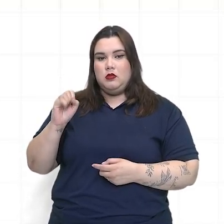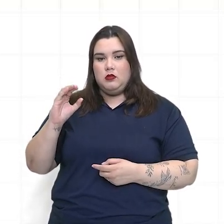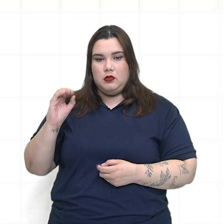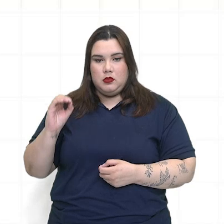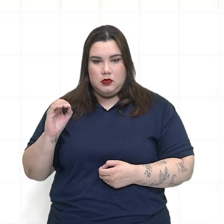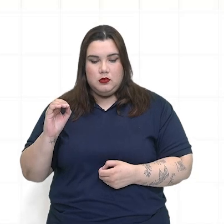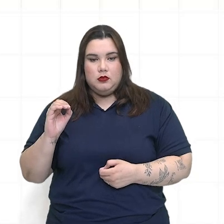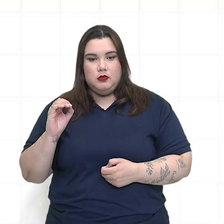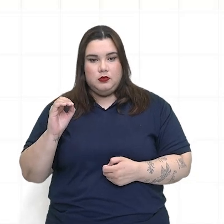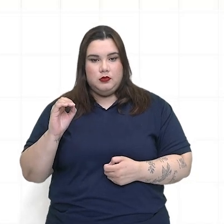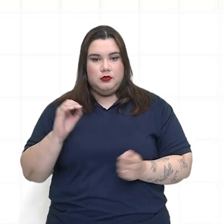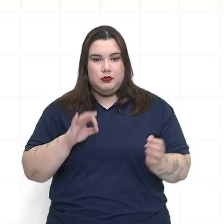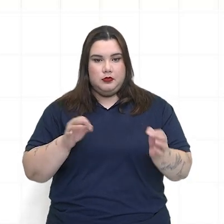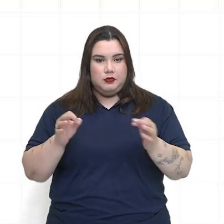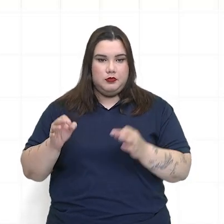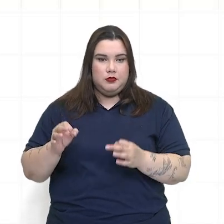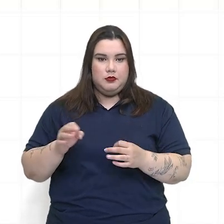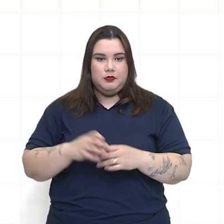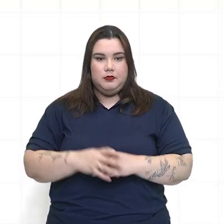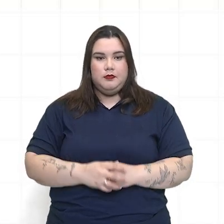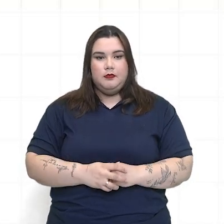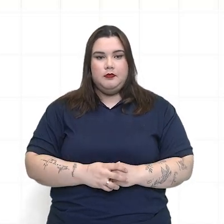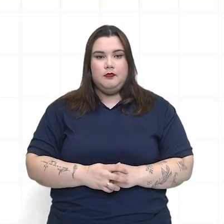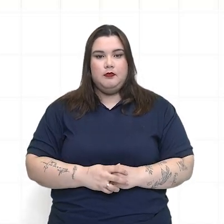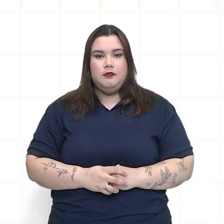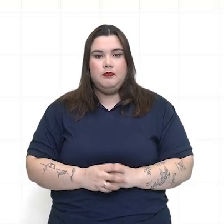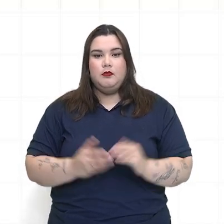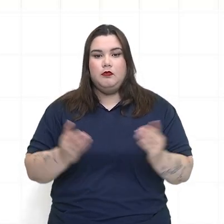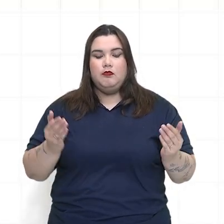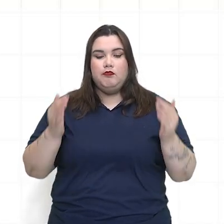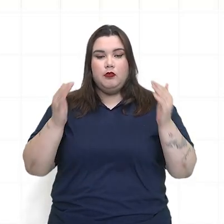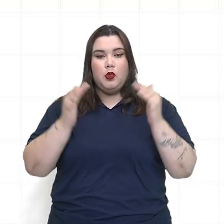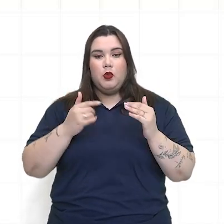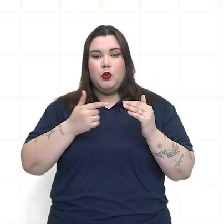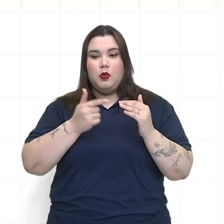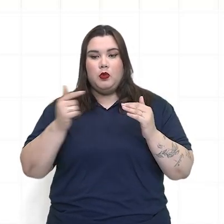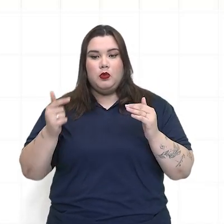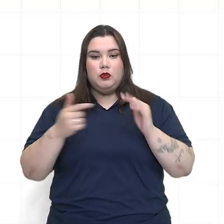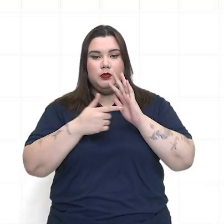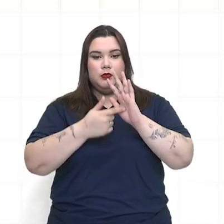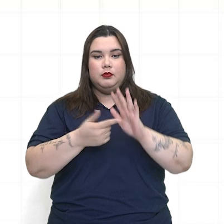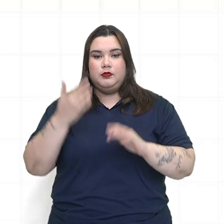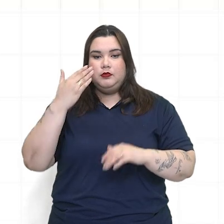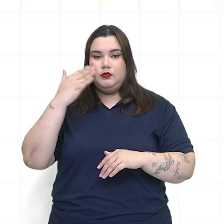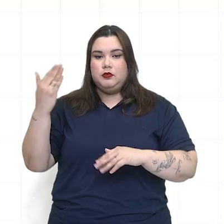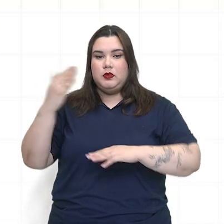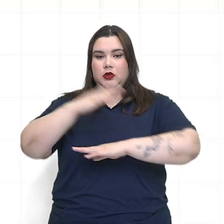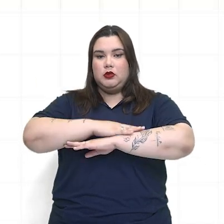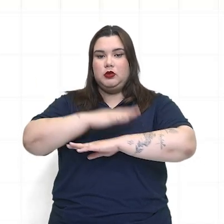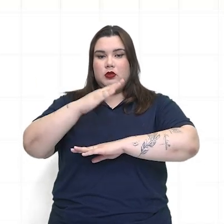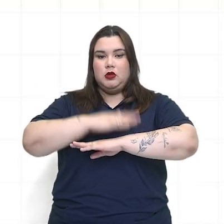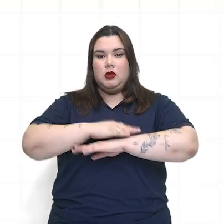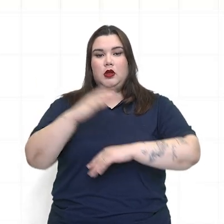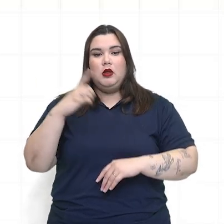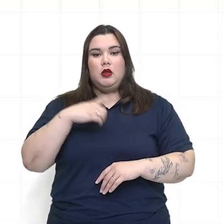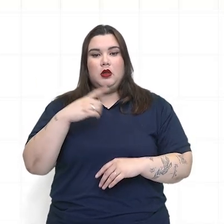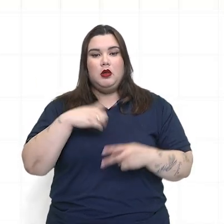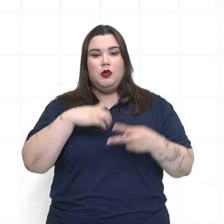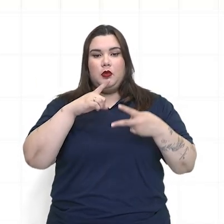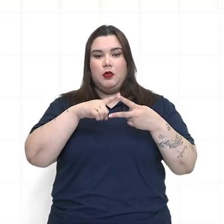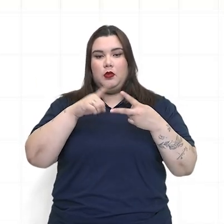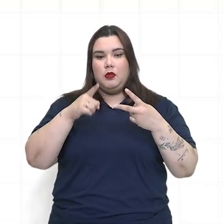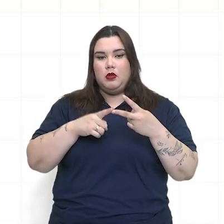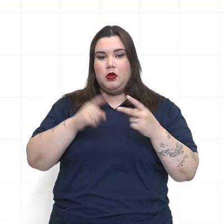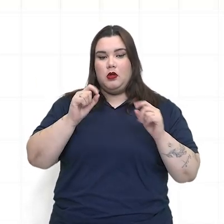ângulo aqui da parte de cima da casa. E aqui, em cima dessa janela, olha só o que a gente tem.